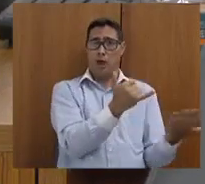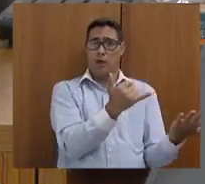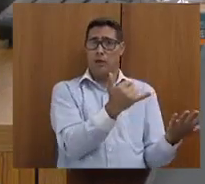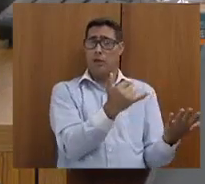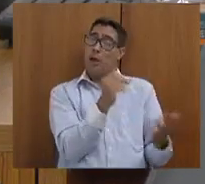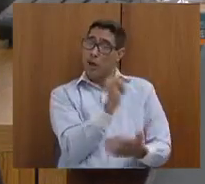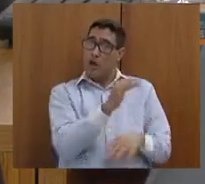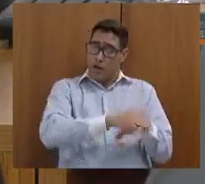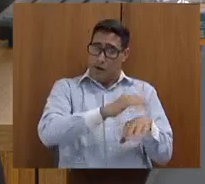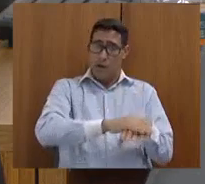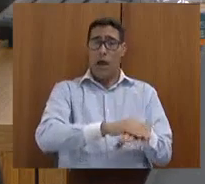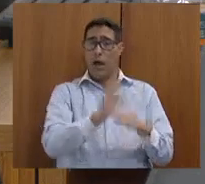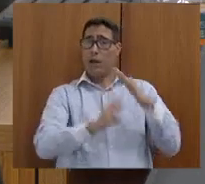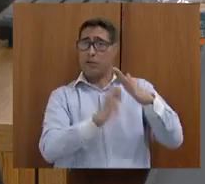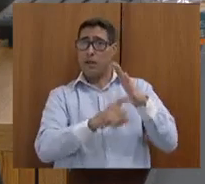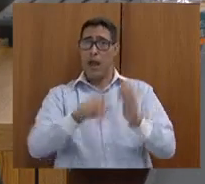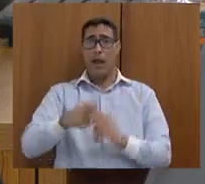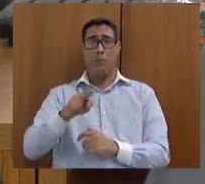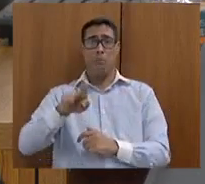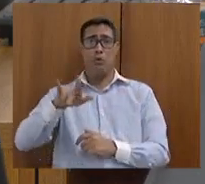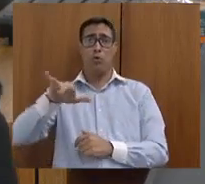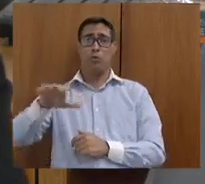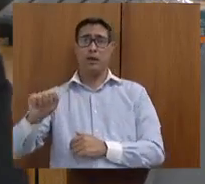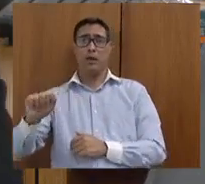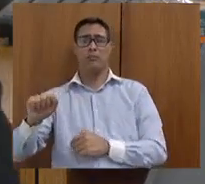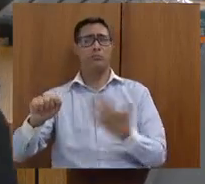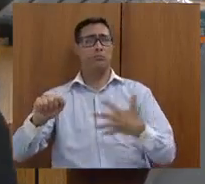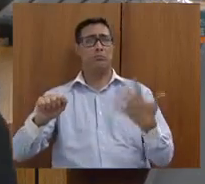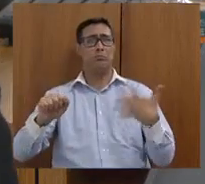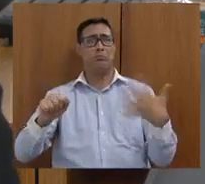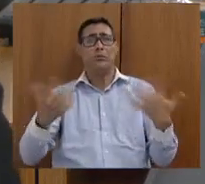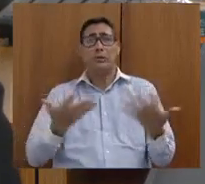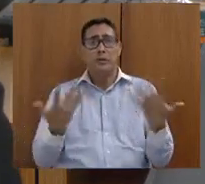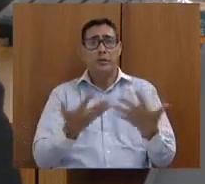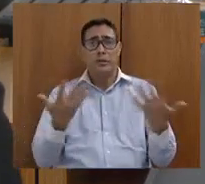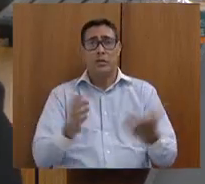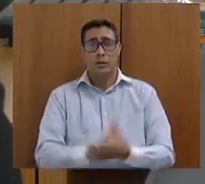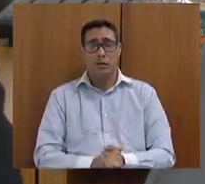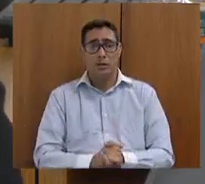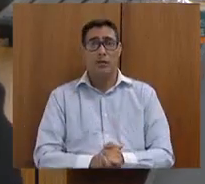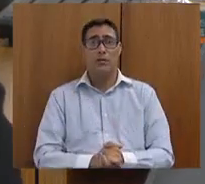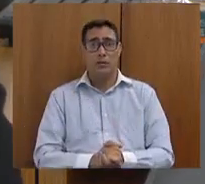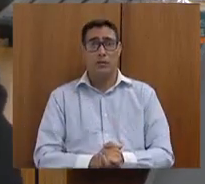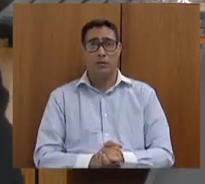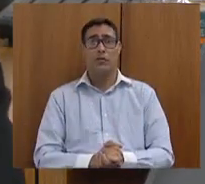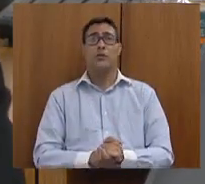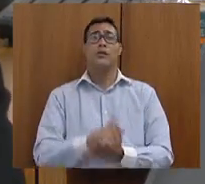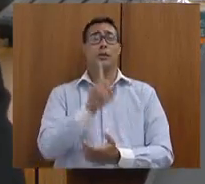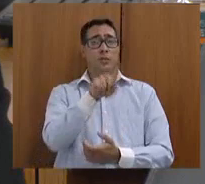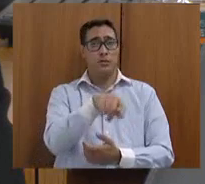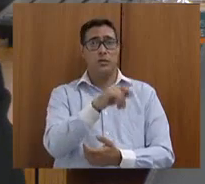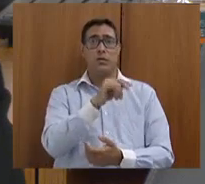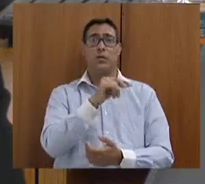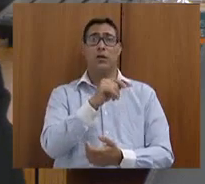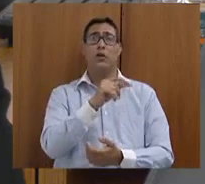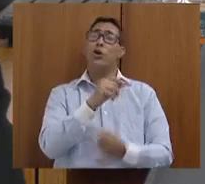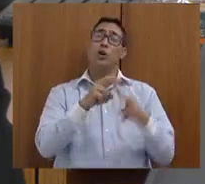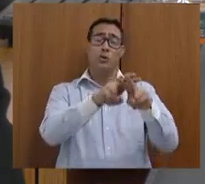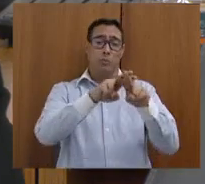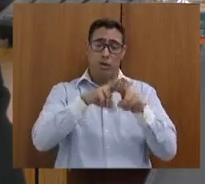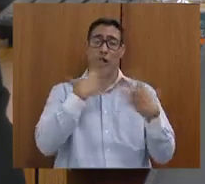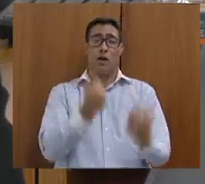empresa é pública Por que que vai sair lá dos 25%. Essa é a questão contra privatização